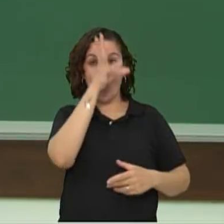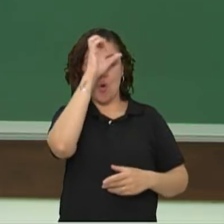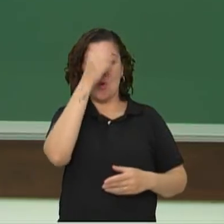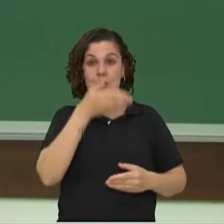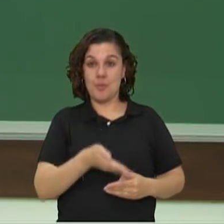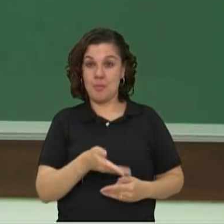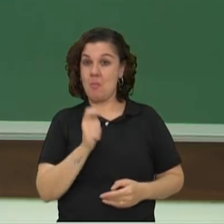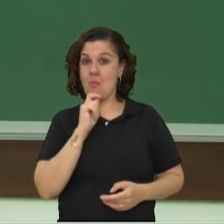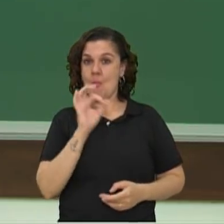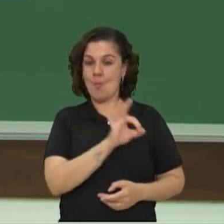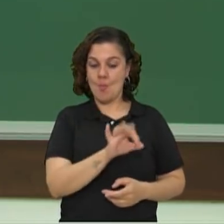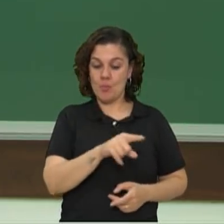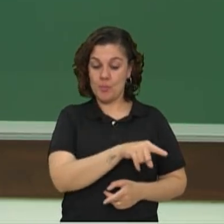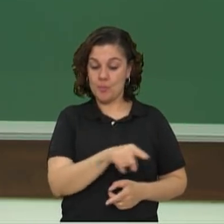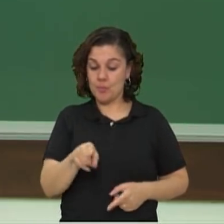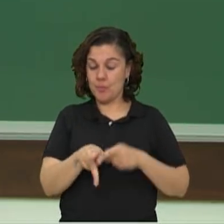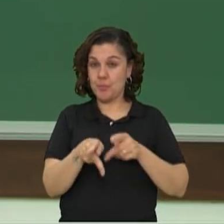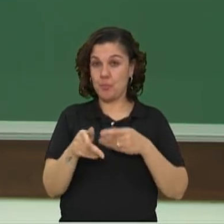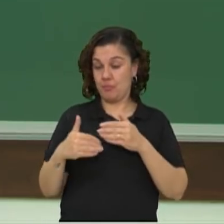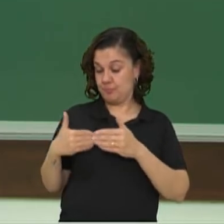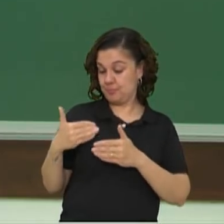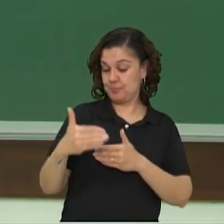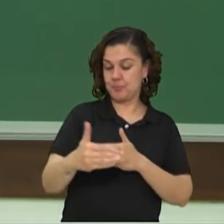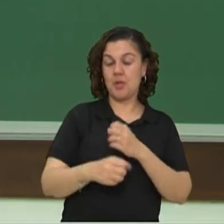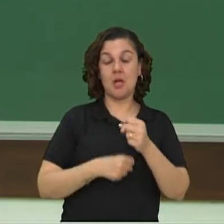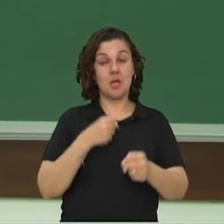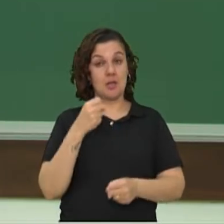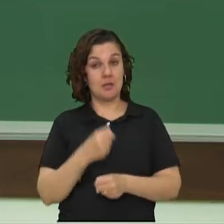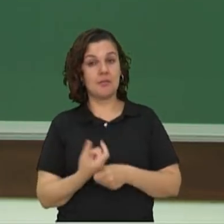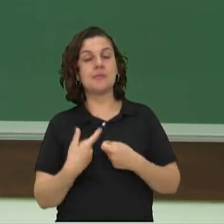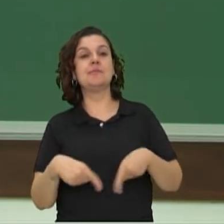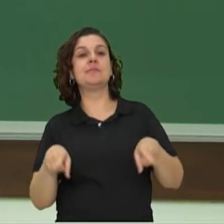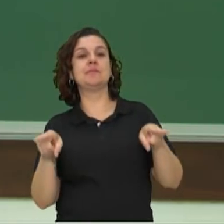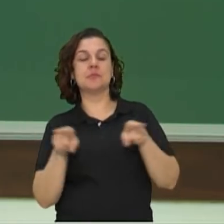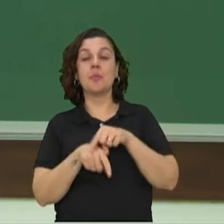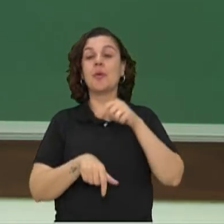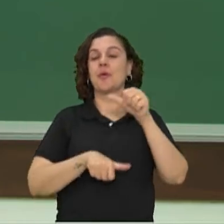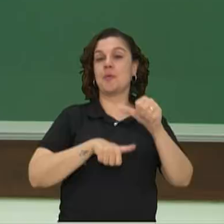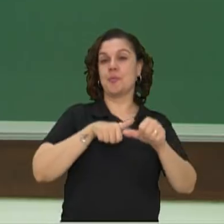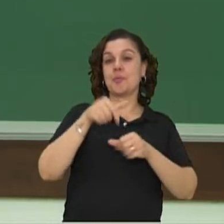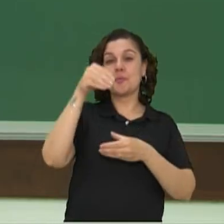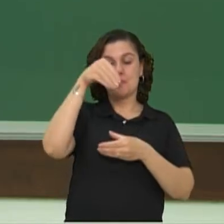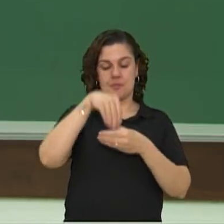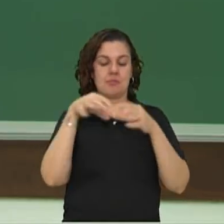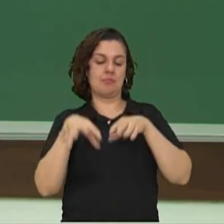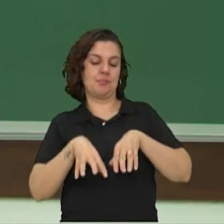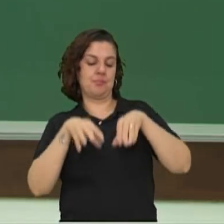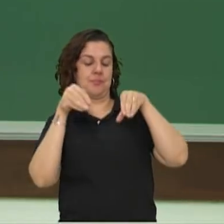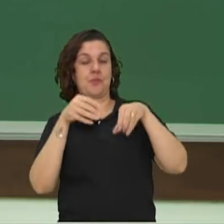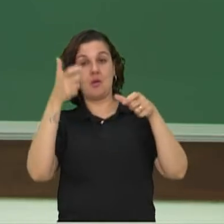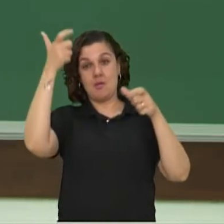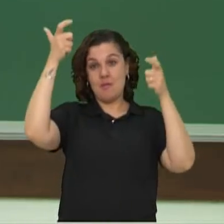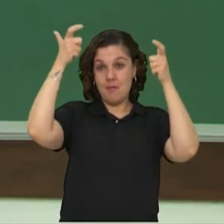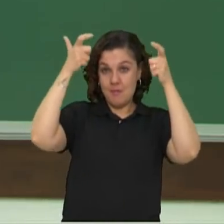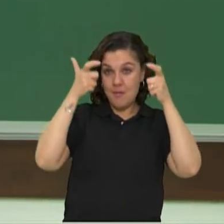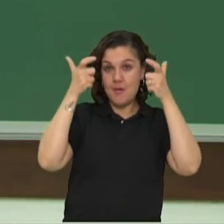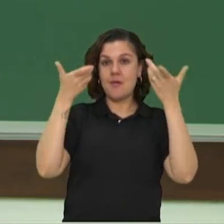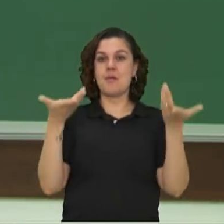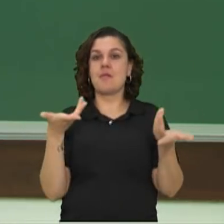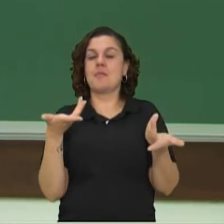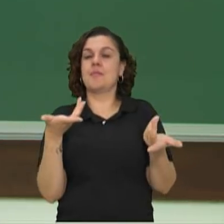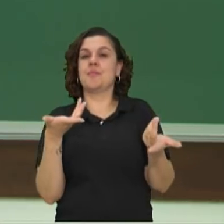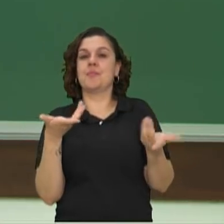conhecimento, né, e que foi se desenvolvendo ao longo do tempo. E também houve mudanças dentro dos reinados, né, os reis